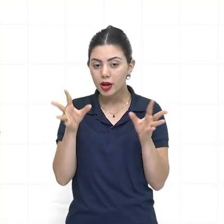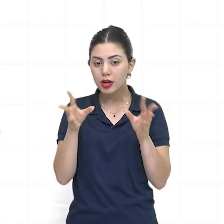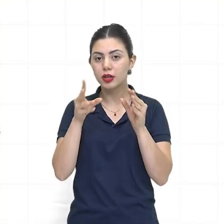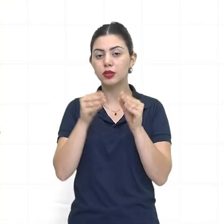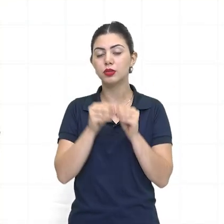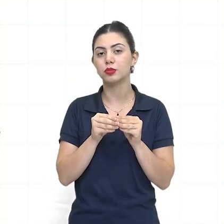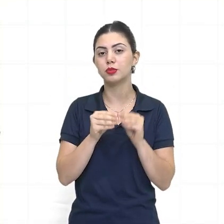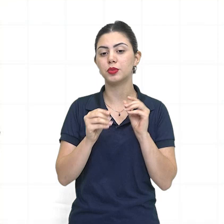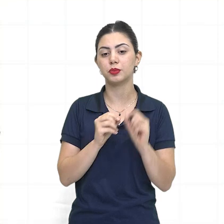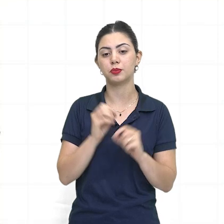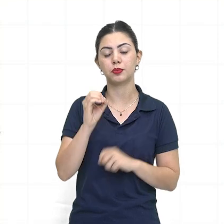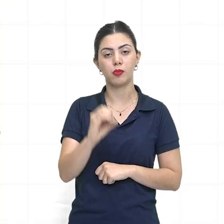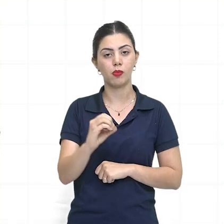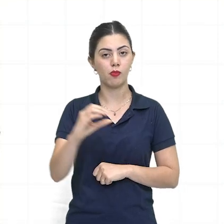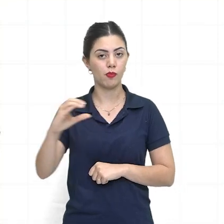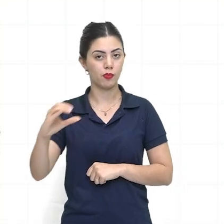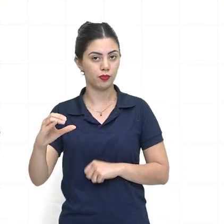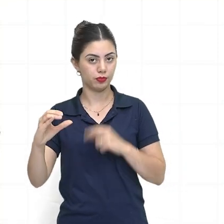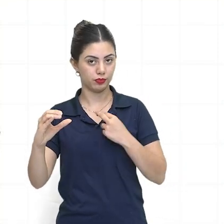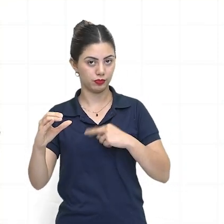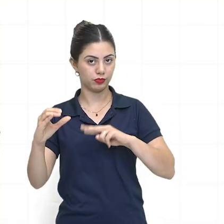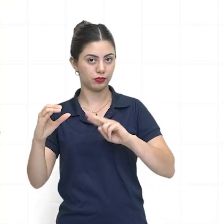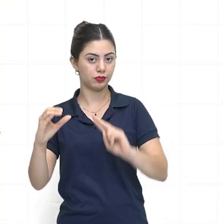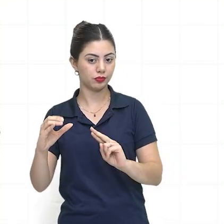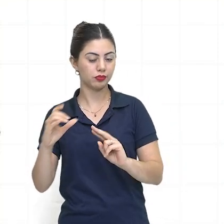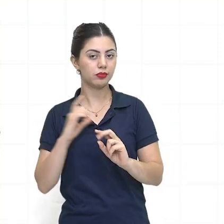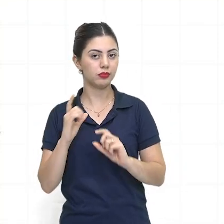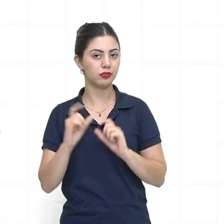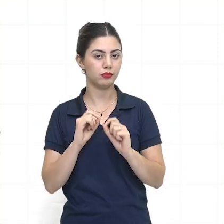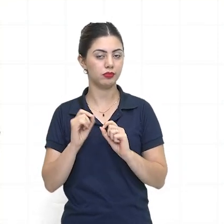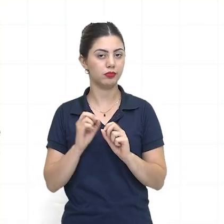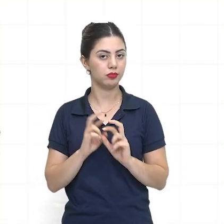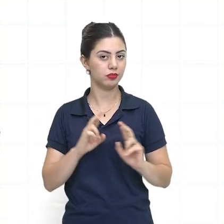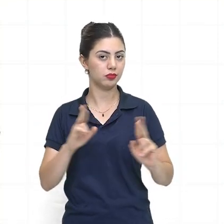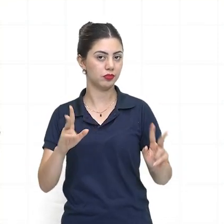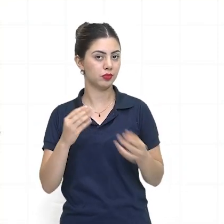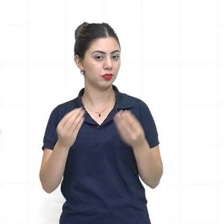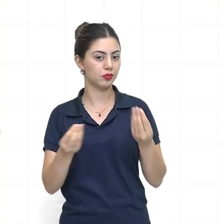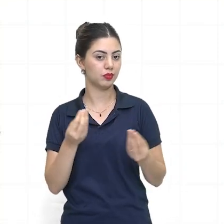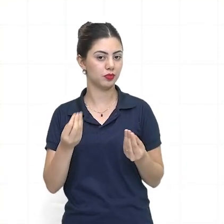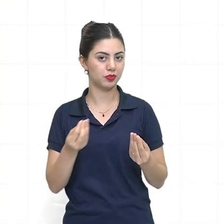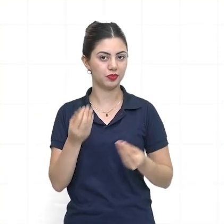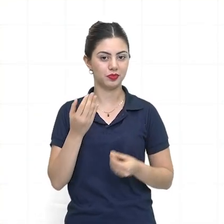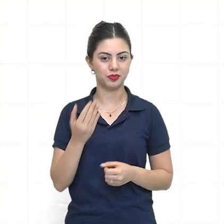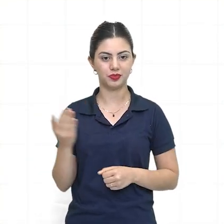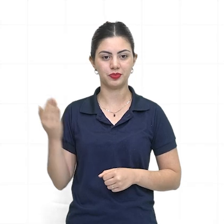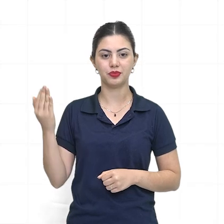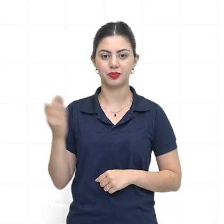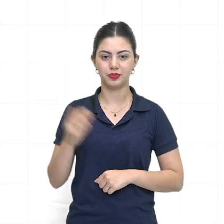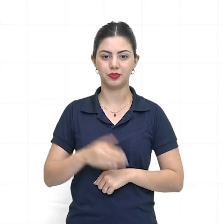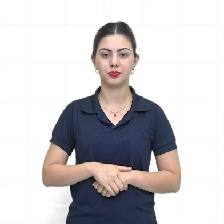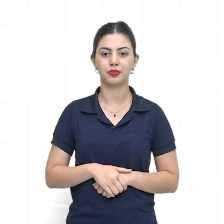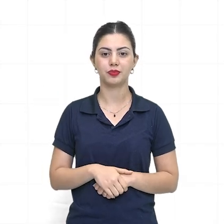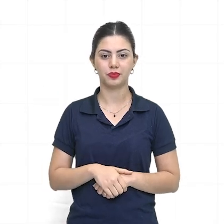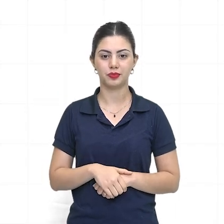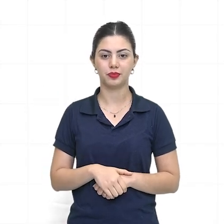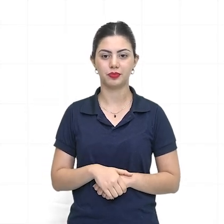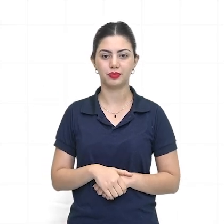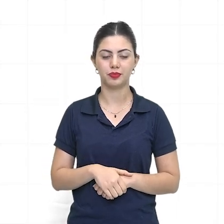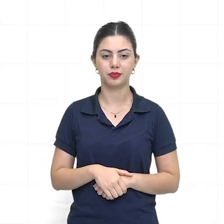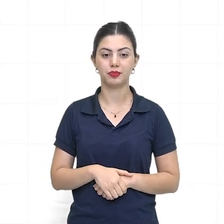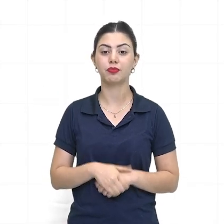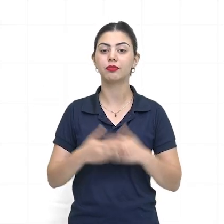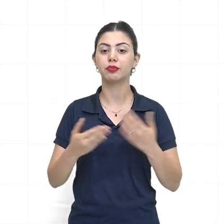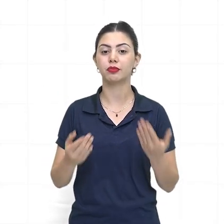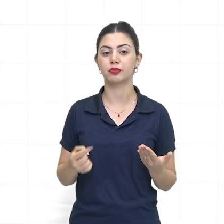nas religiões ocidentais existe uma diferenciação. Vamos lá para a próxima cartela? Que,